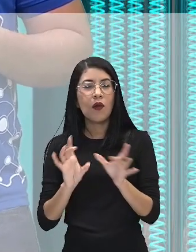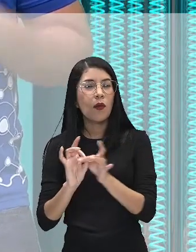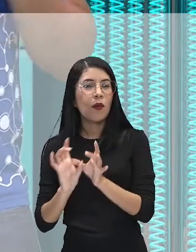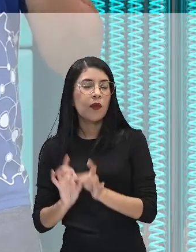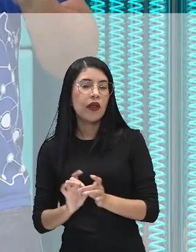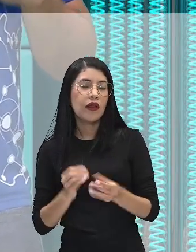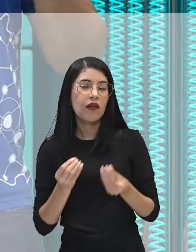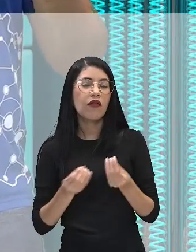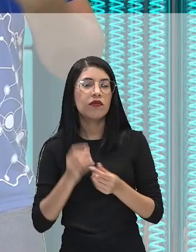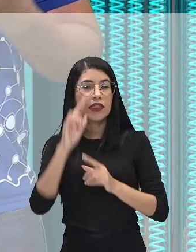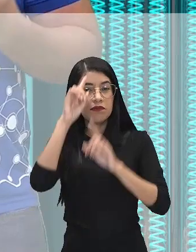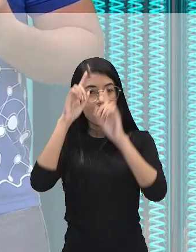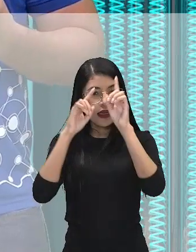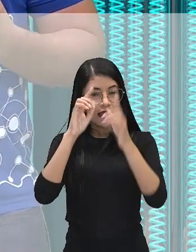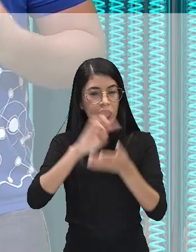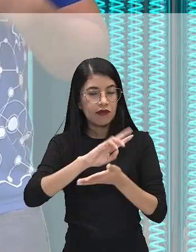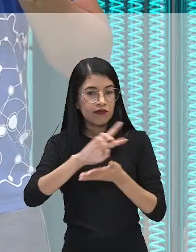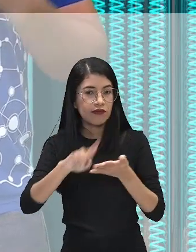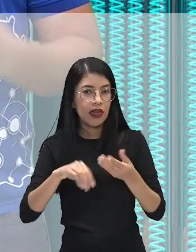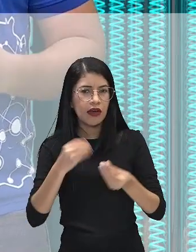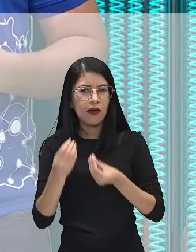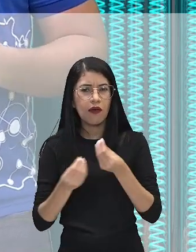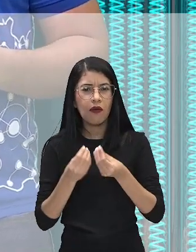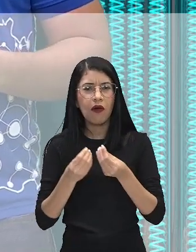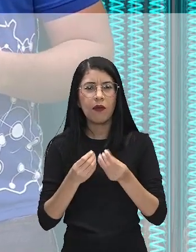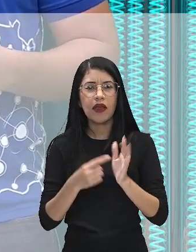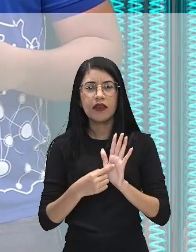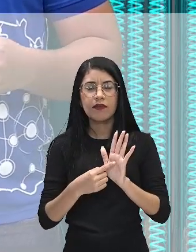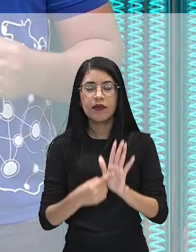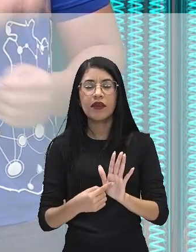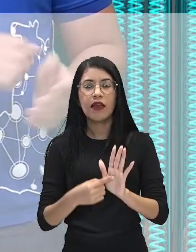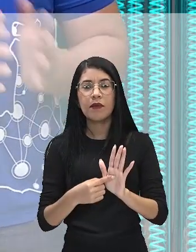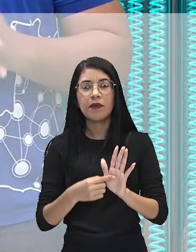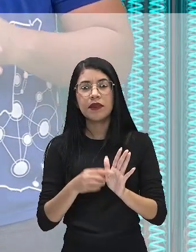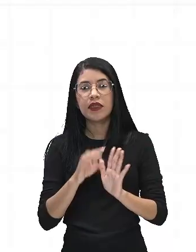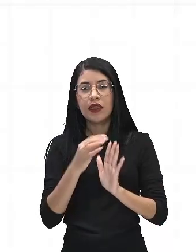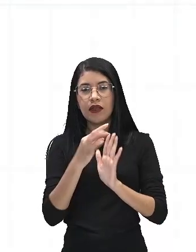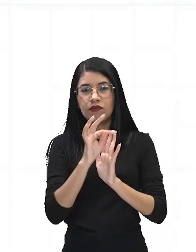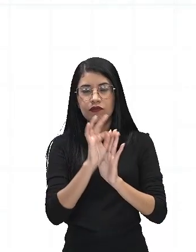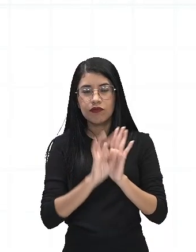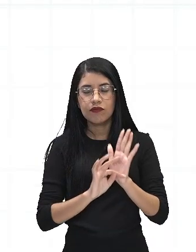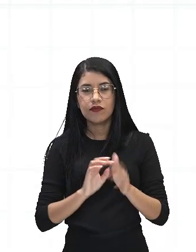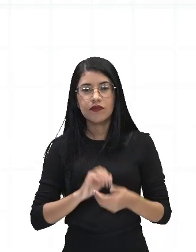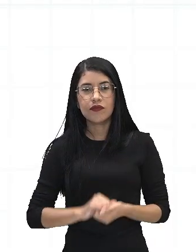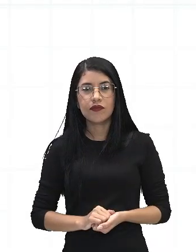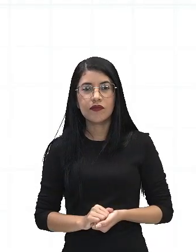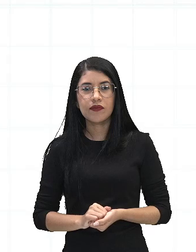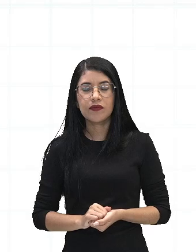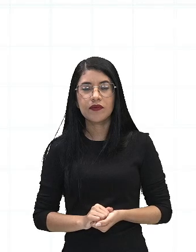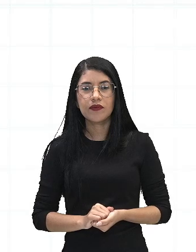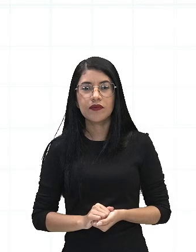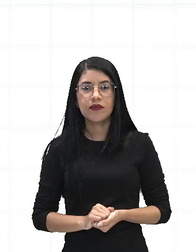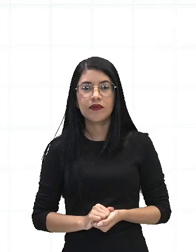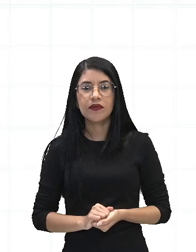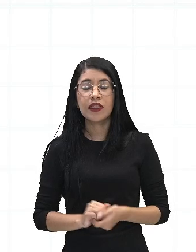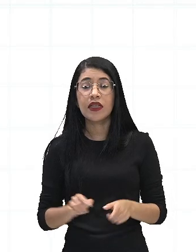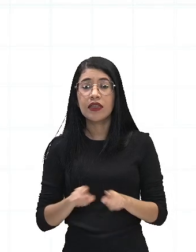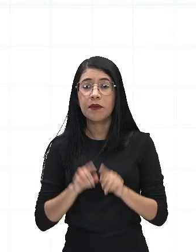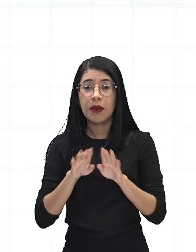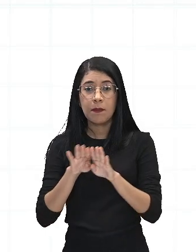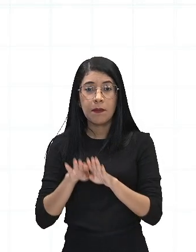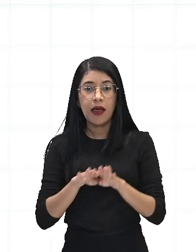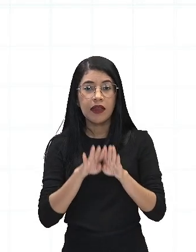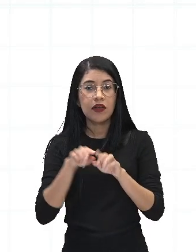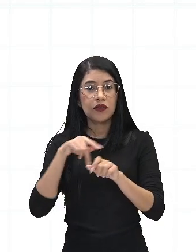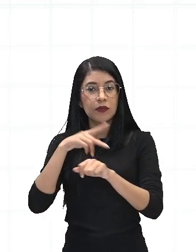estabelecer ideias. Vamos ver como essas ideias aparecem no nosso texto? Colocando aí para vocês. Como também é padrão